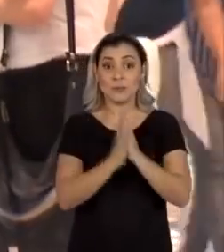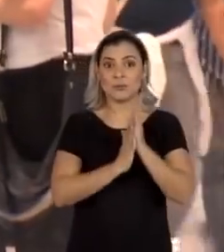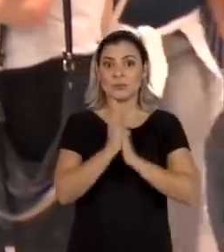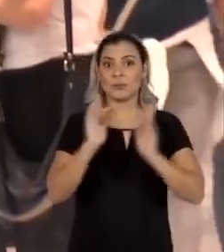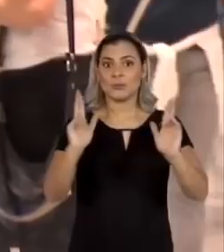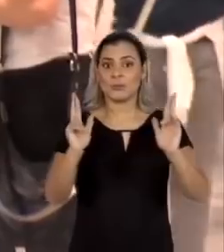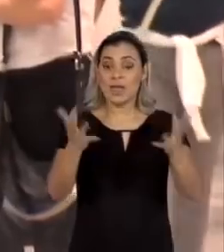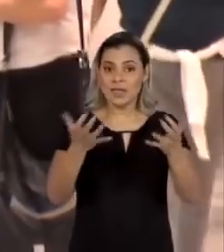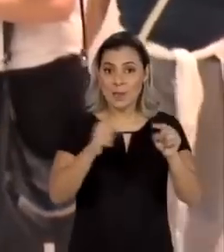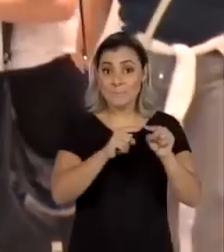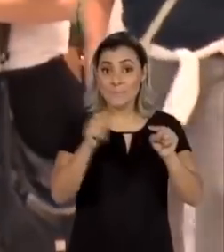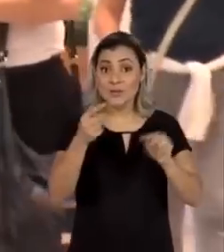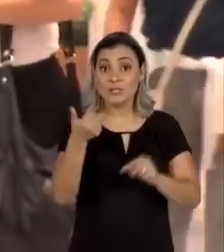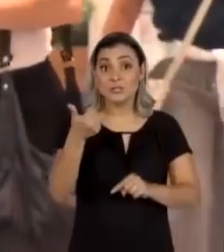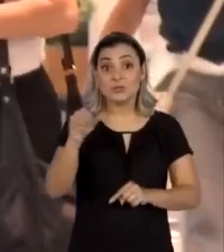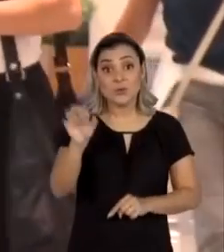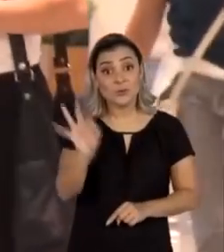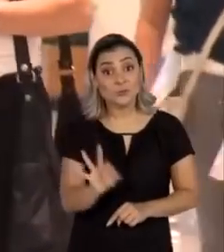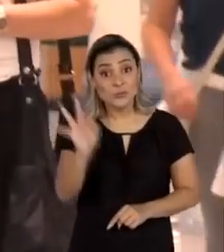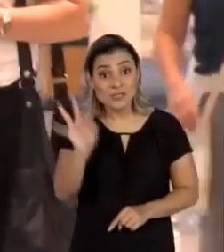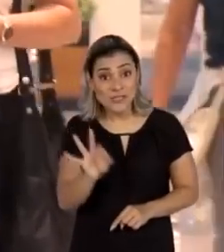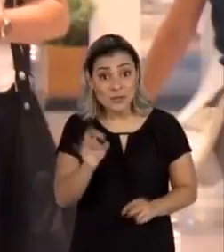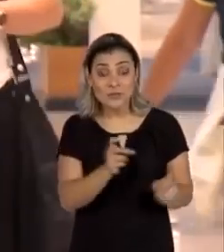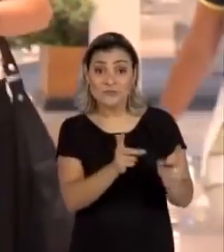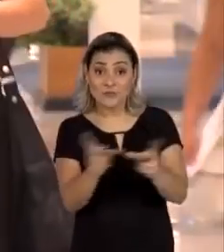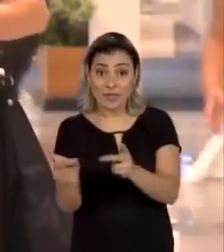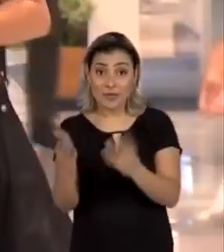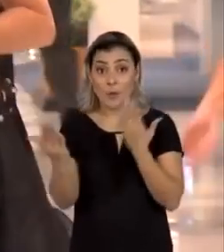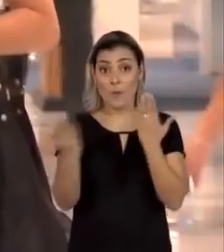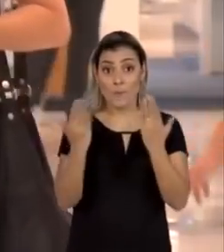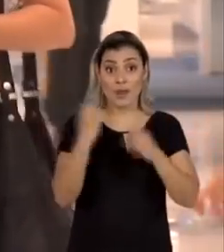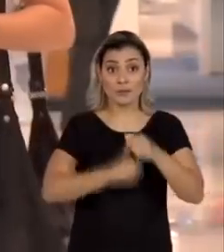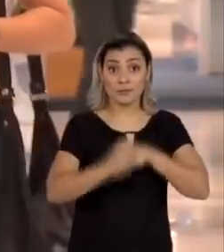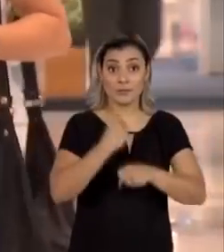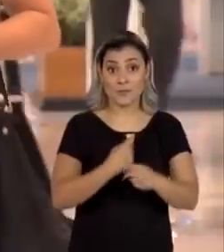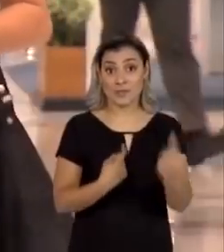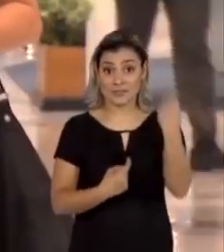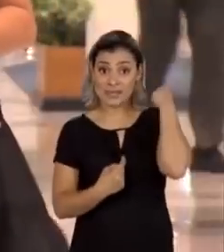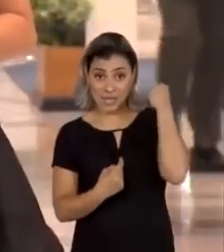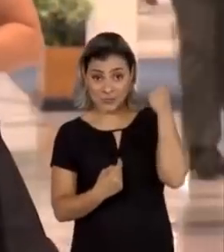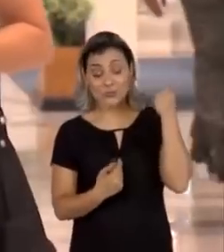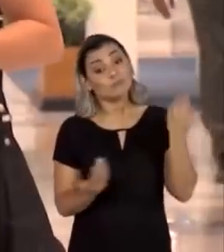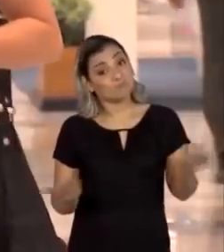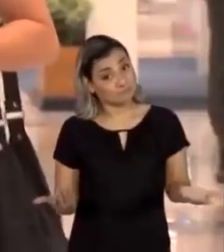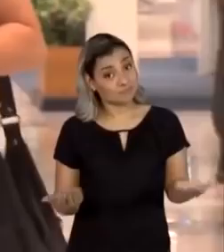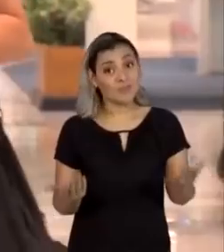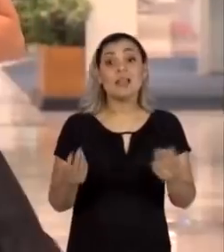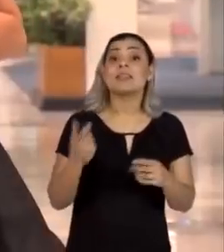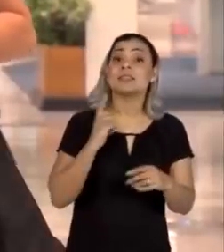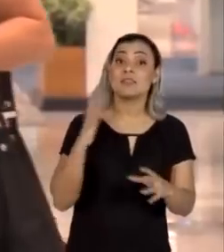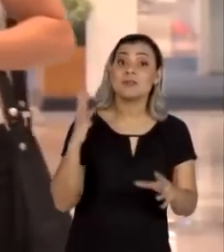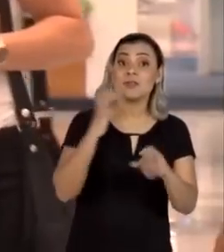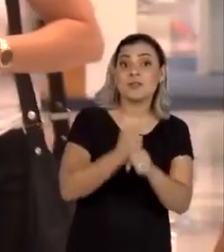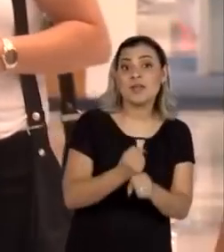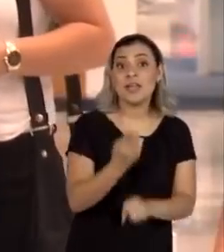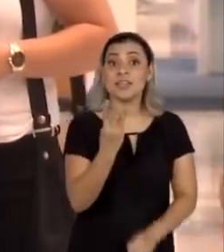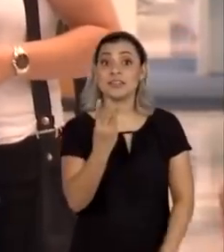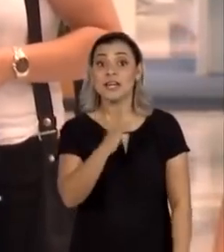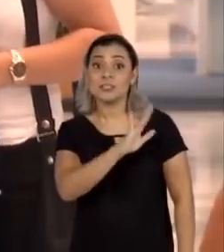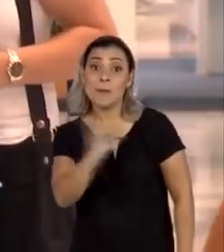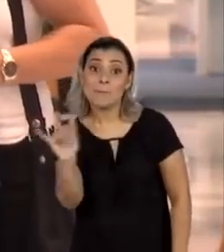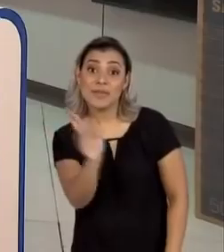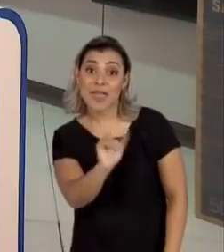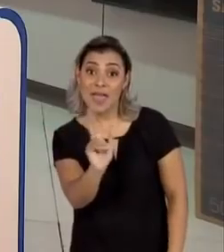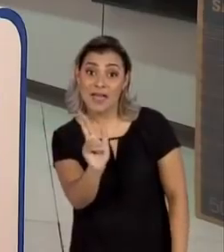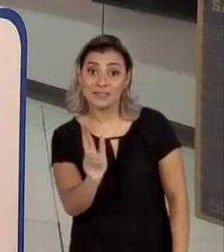espera um crescimento de 18% nas vendas em comparação com a Black Friday do ano passado. O faturamento deve ser de 3 bilhões